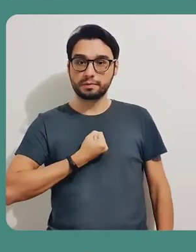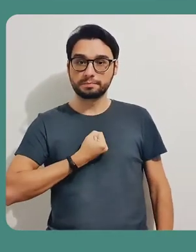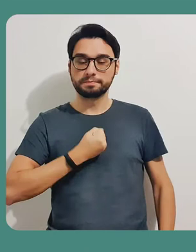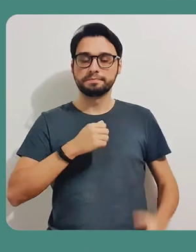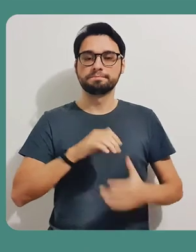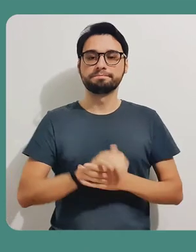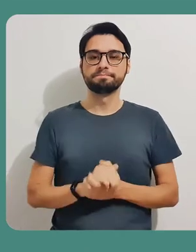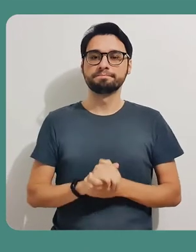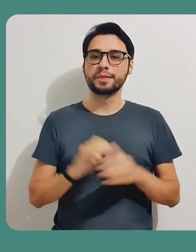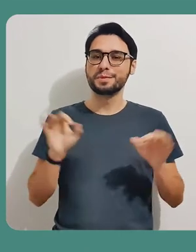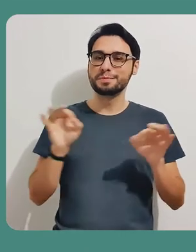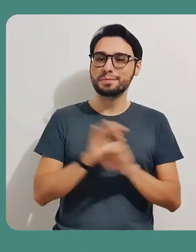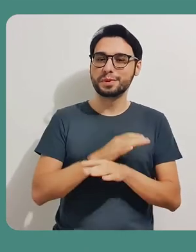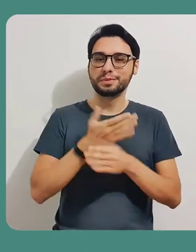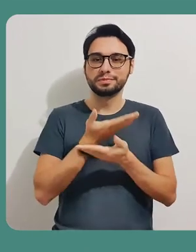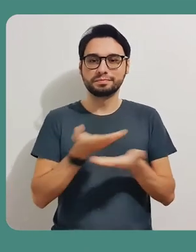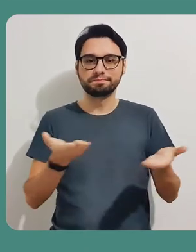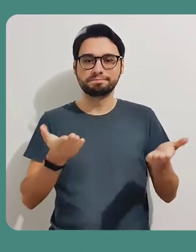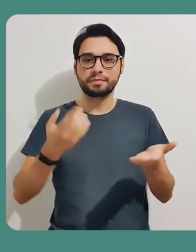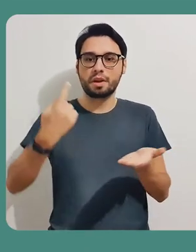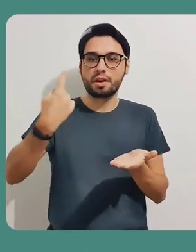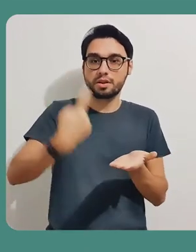e clique em salvar